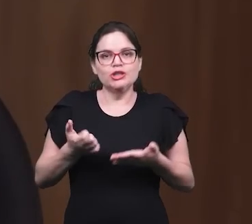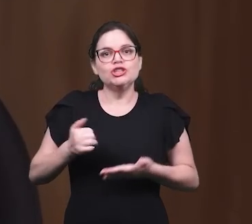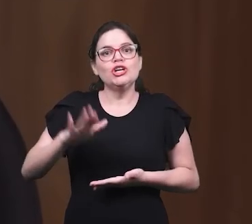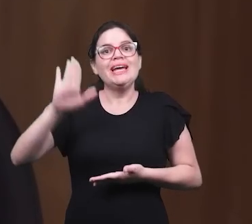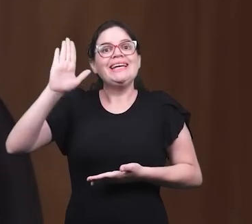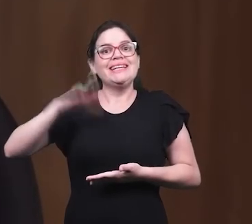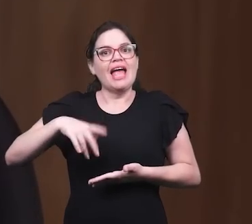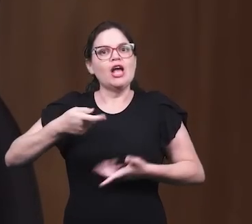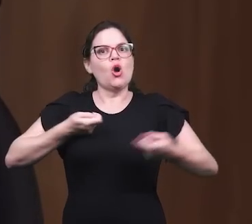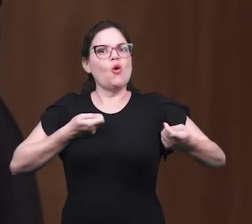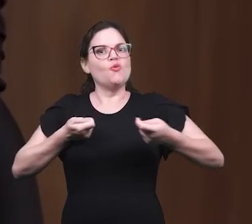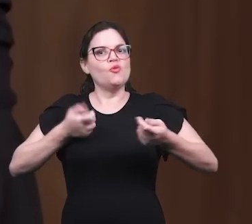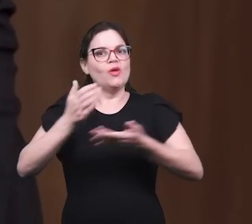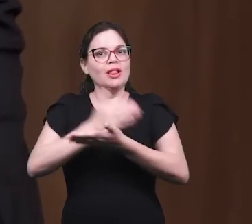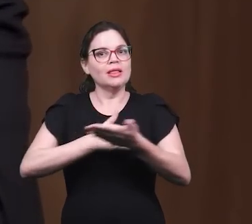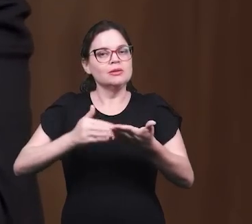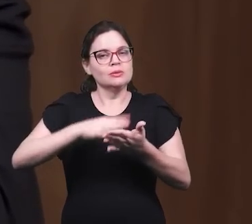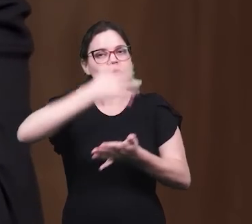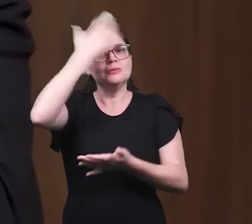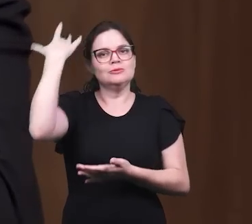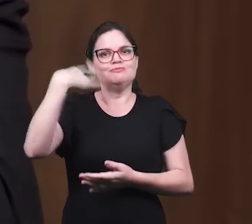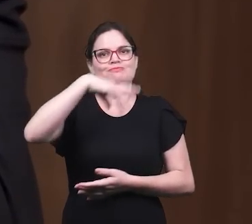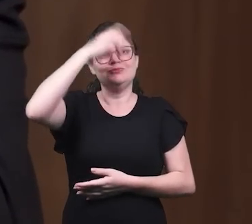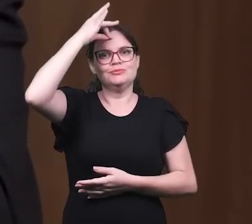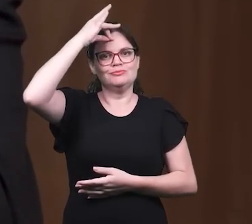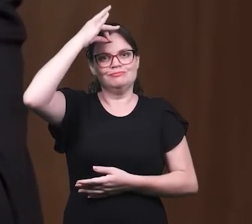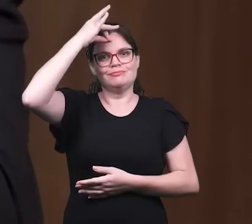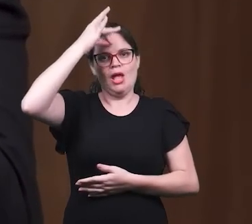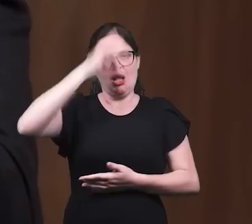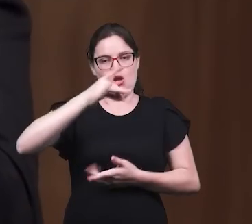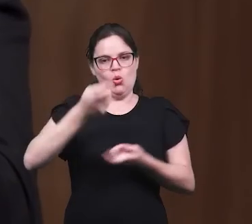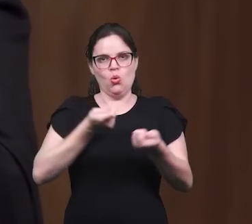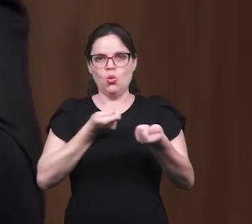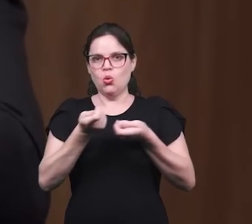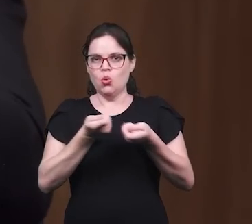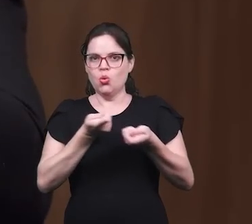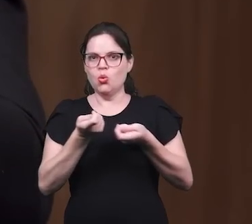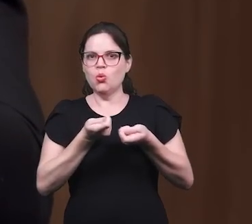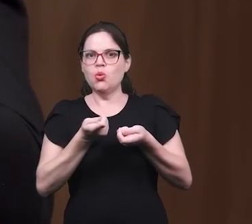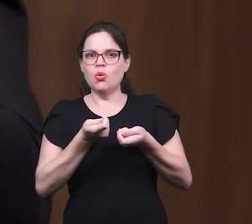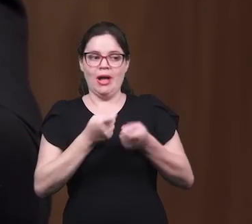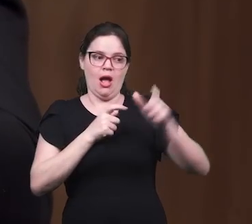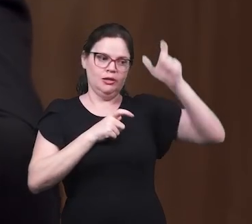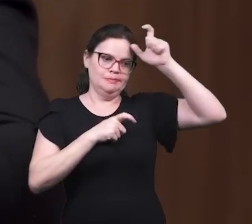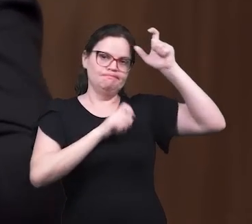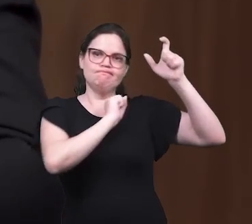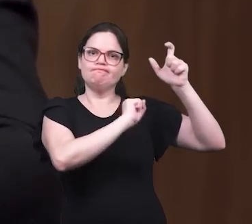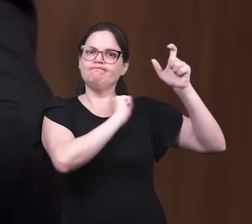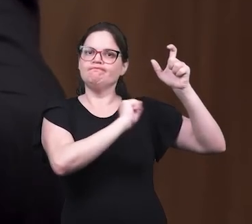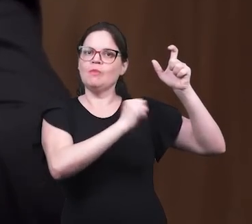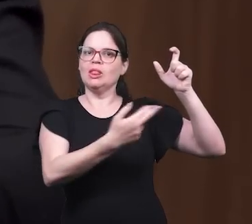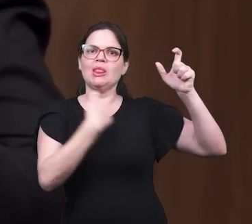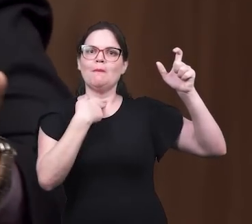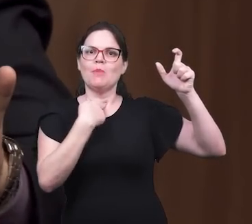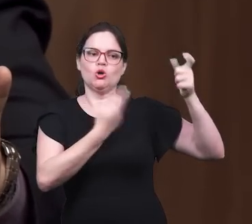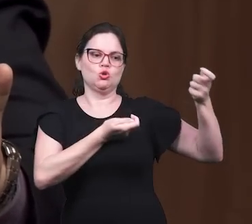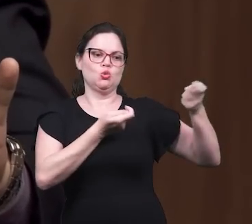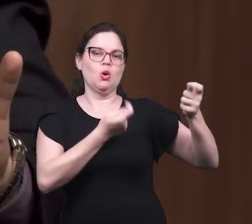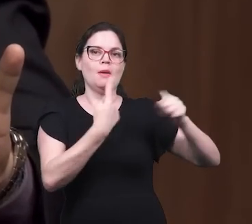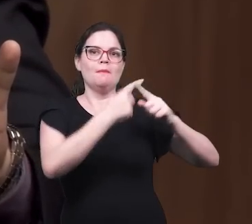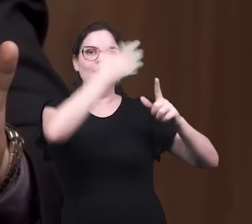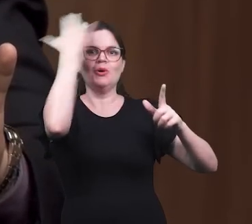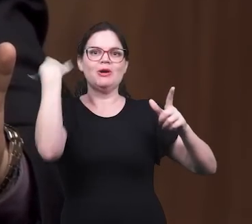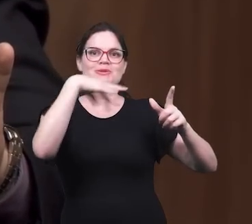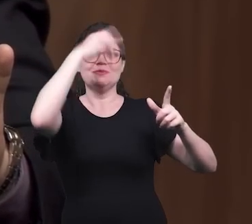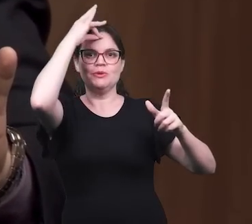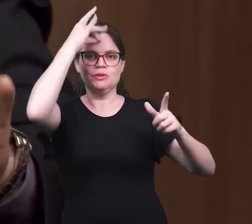detém, até que do meio seja tirado. A igreja é arrebatada e o Espírito Santo não